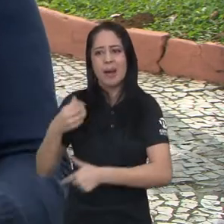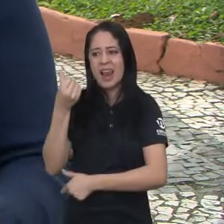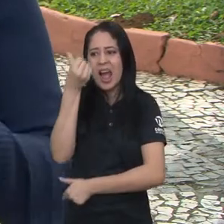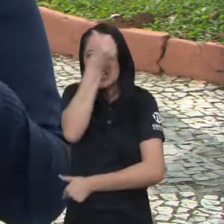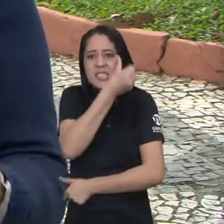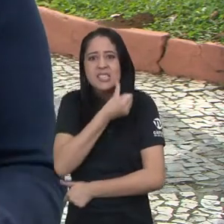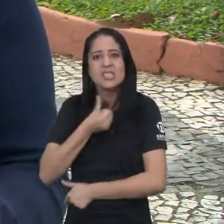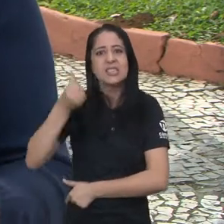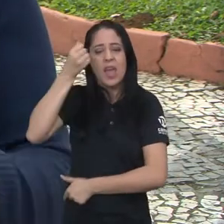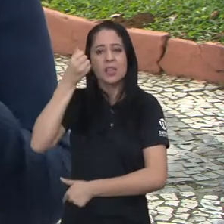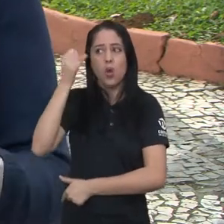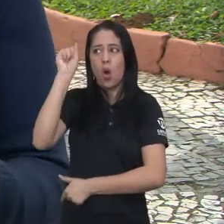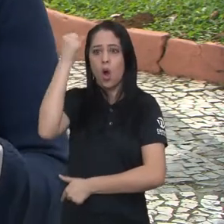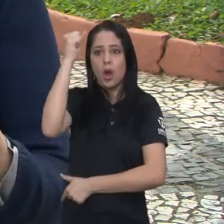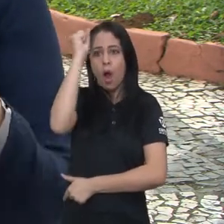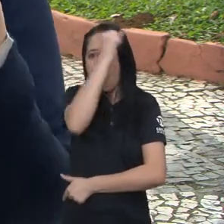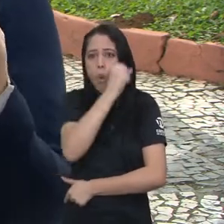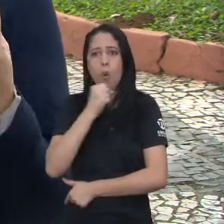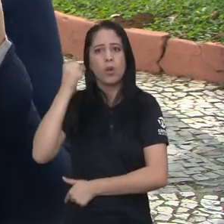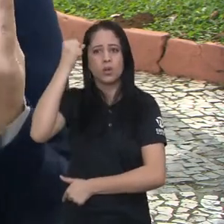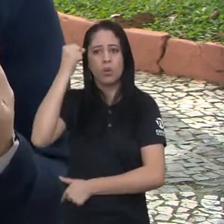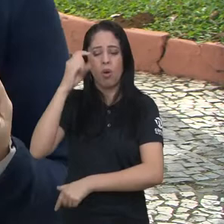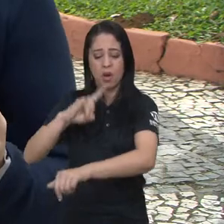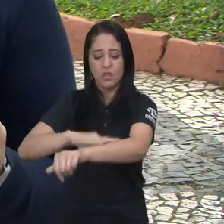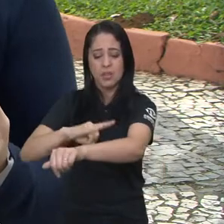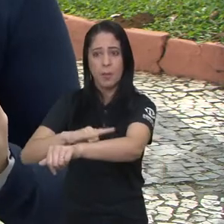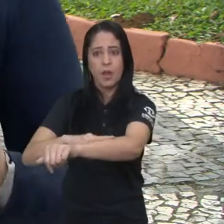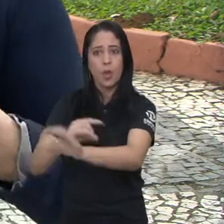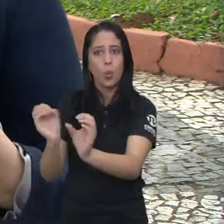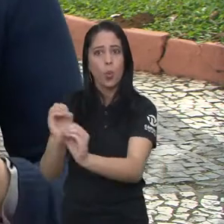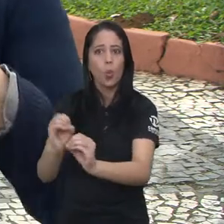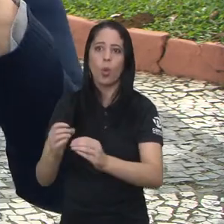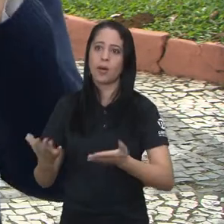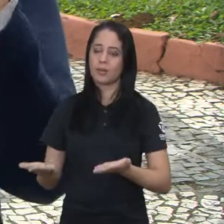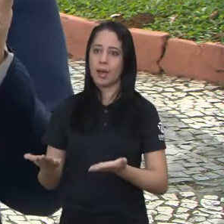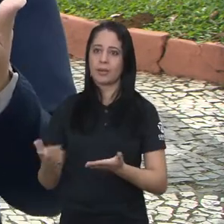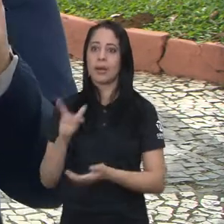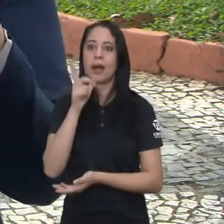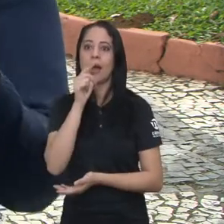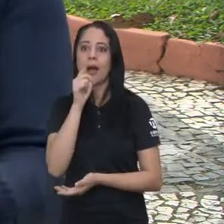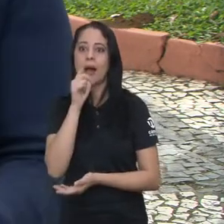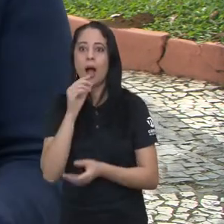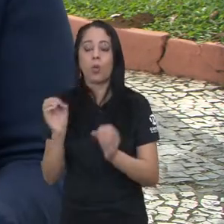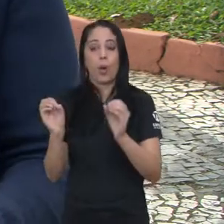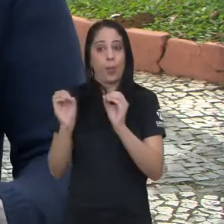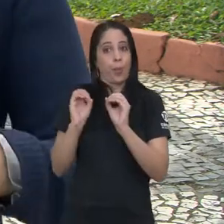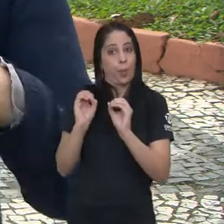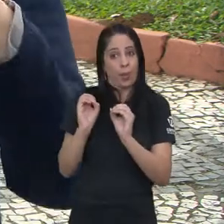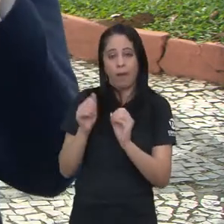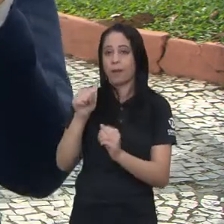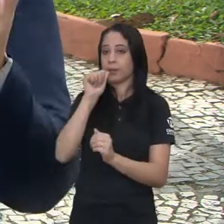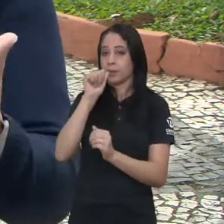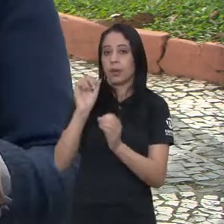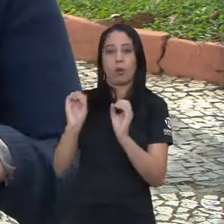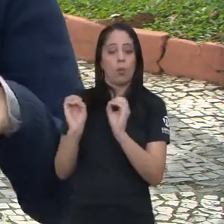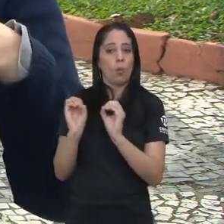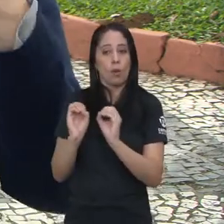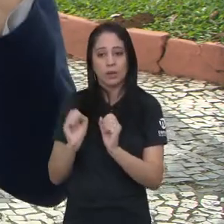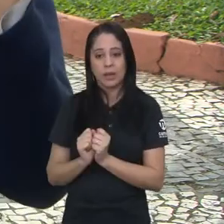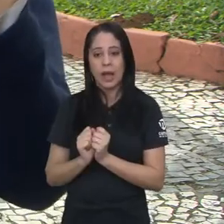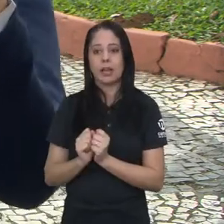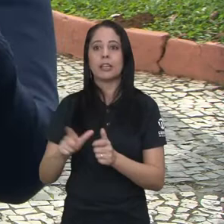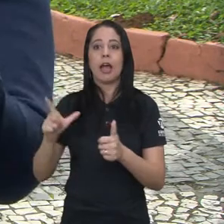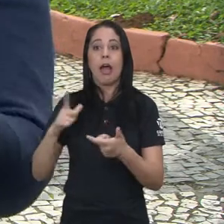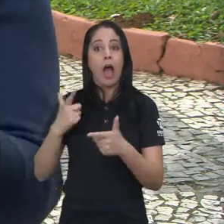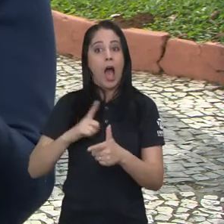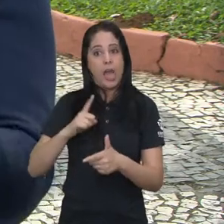você imagina ele trabalhar em 6 horas 8 horas e não ter banheiro né E aí sim não bebem água acabam trazendo